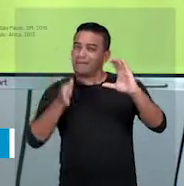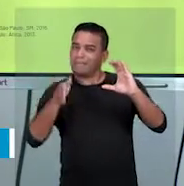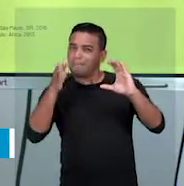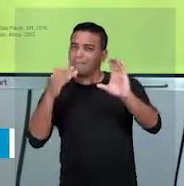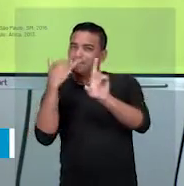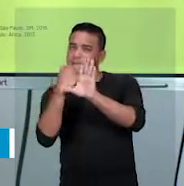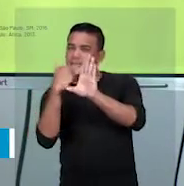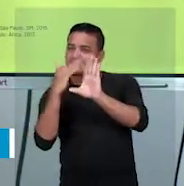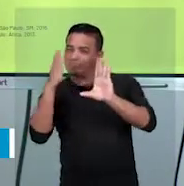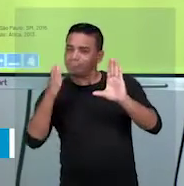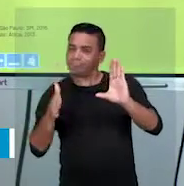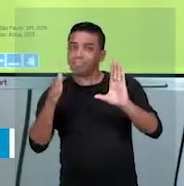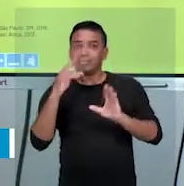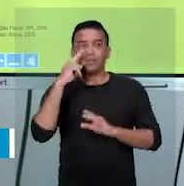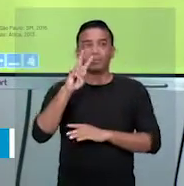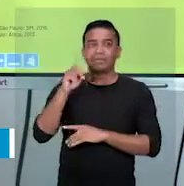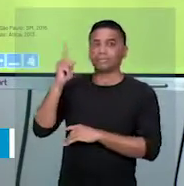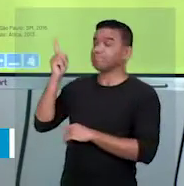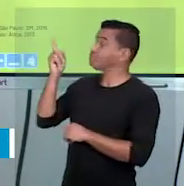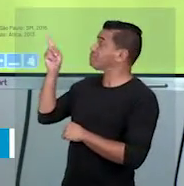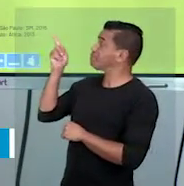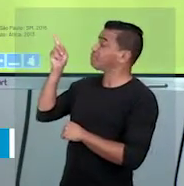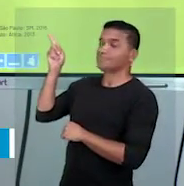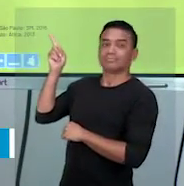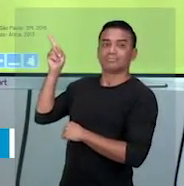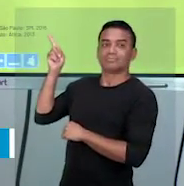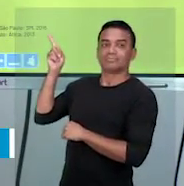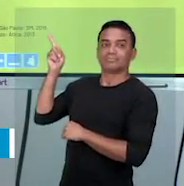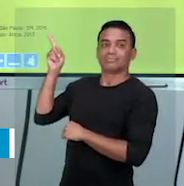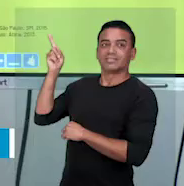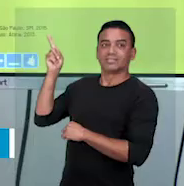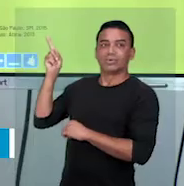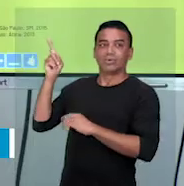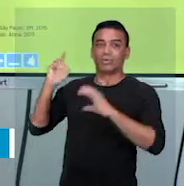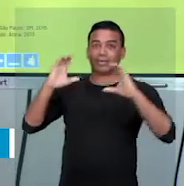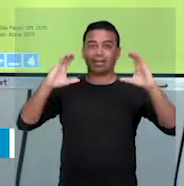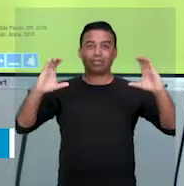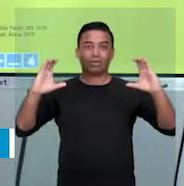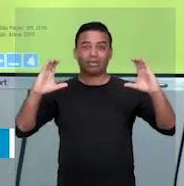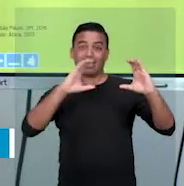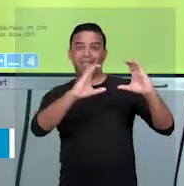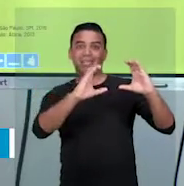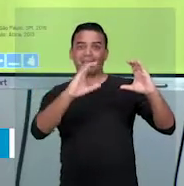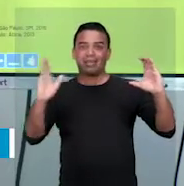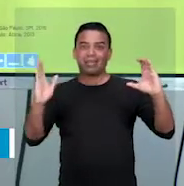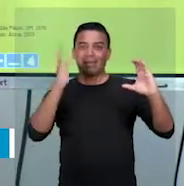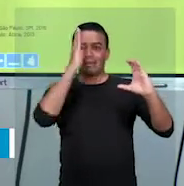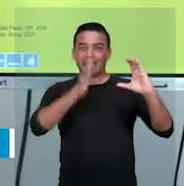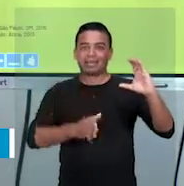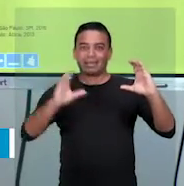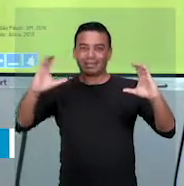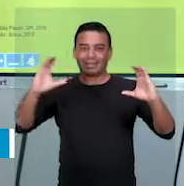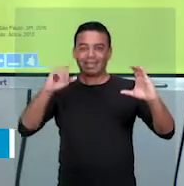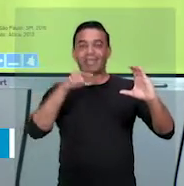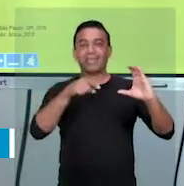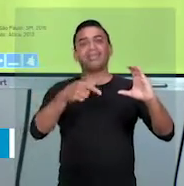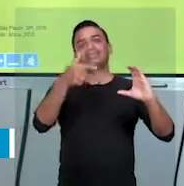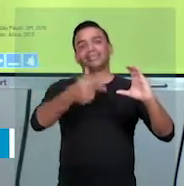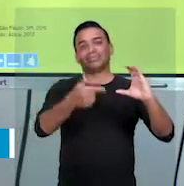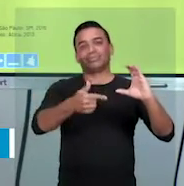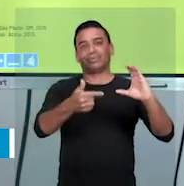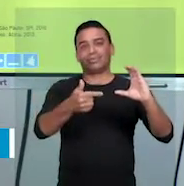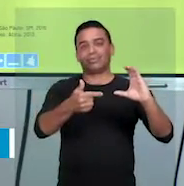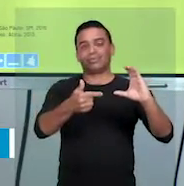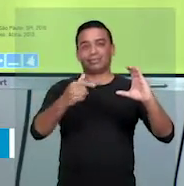aqui. Este carbono, ele está entre 2 carbonos, logo ele é um carbono